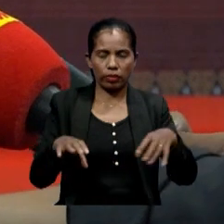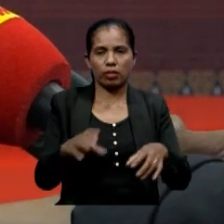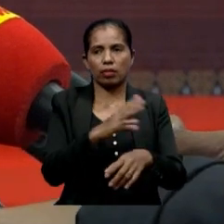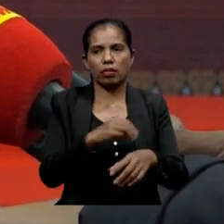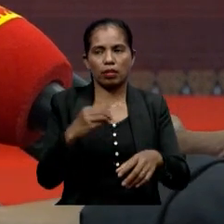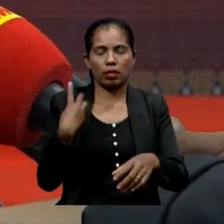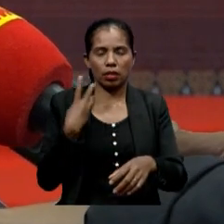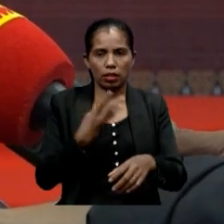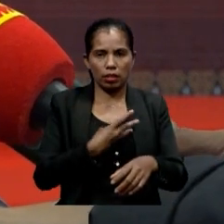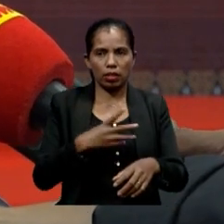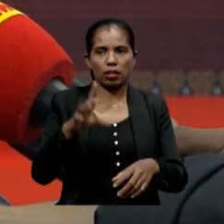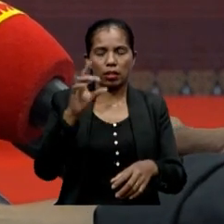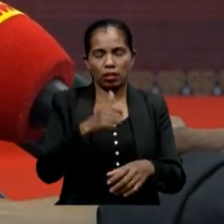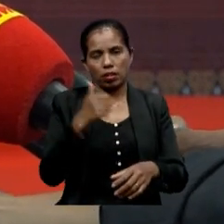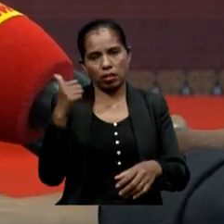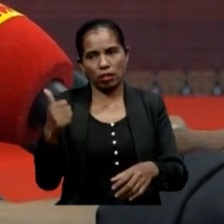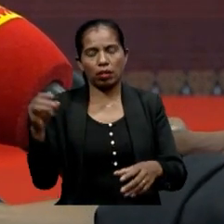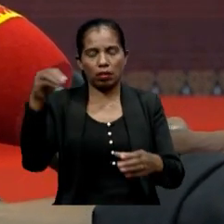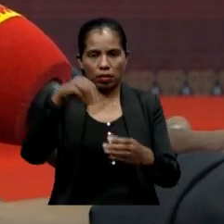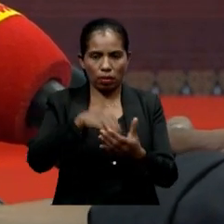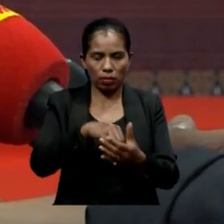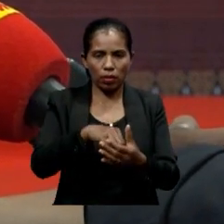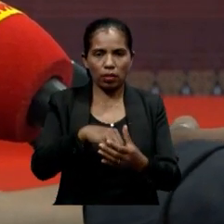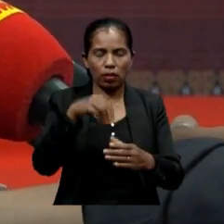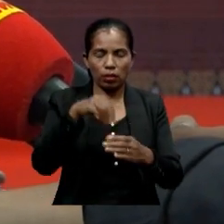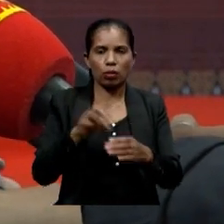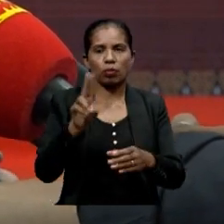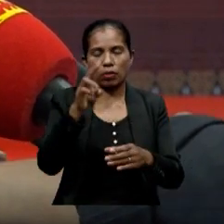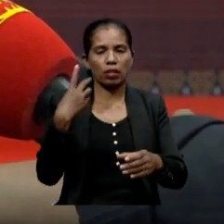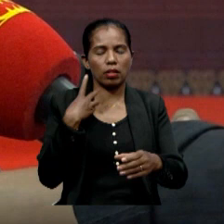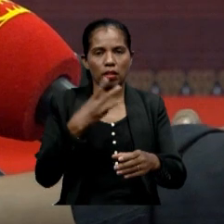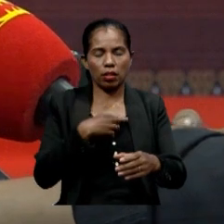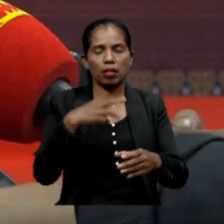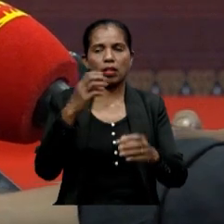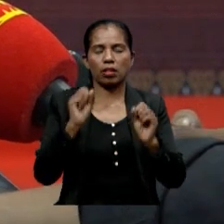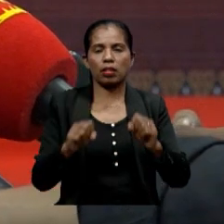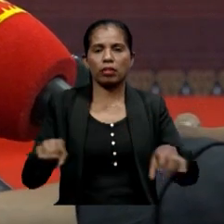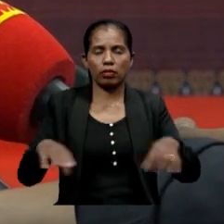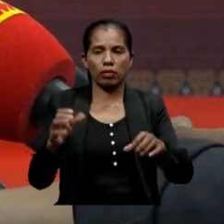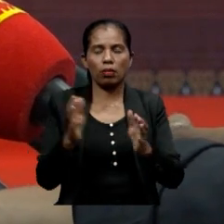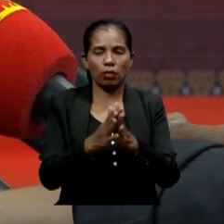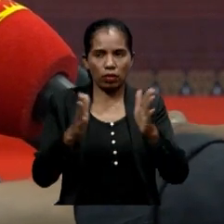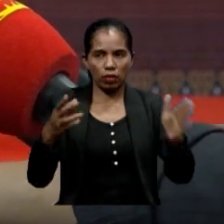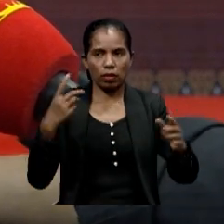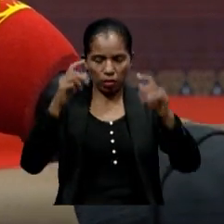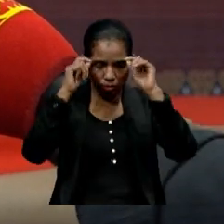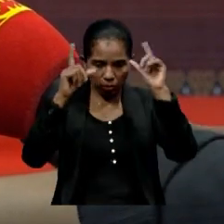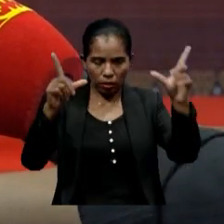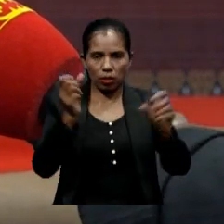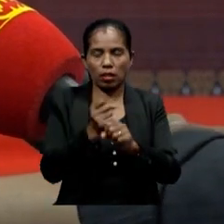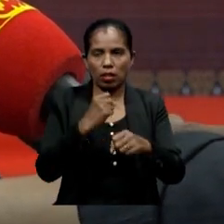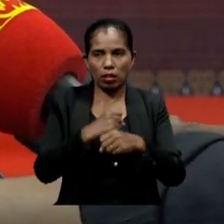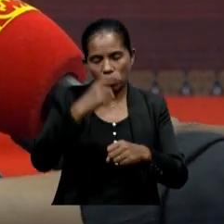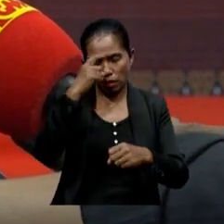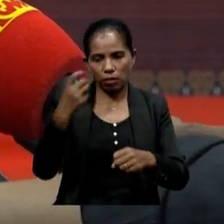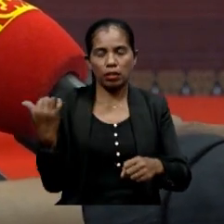hitu se en selu para tama hodu tamba be uza sistema ne se dane esforzu bo tira ne be makabe Timor Leste halo tamba sira mos